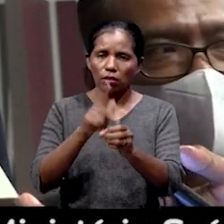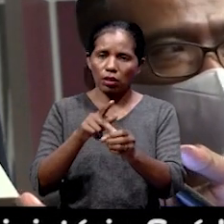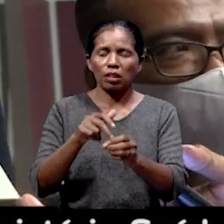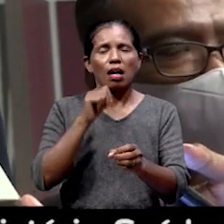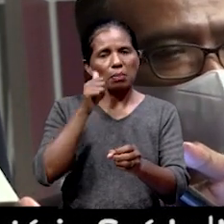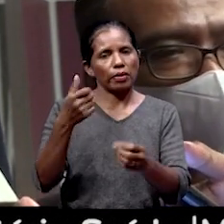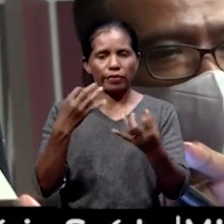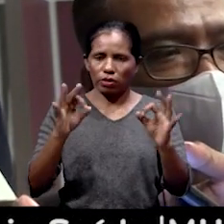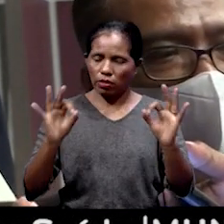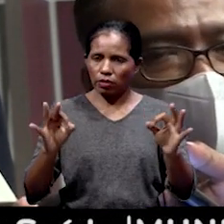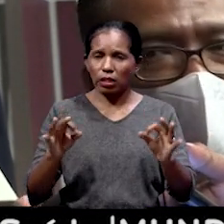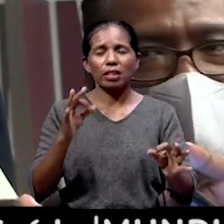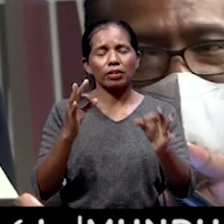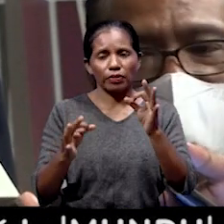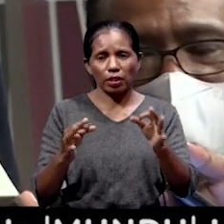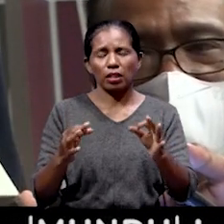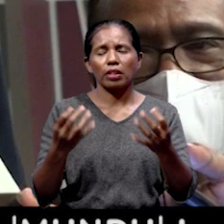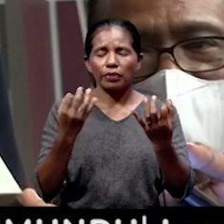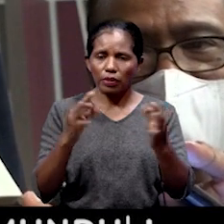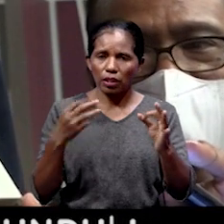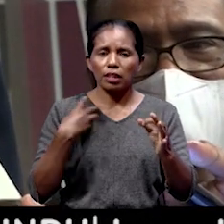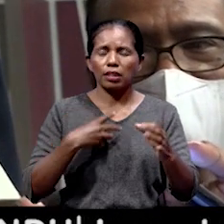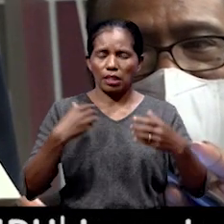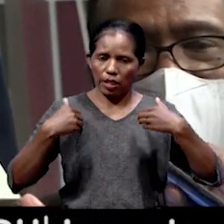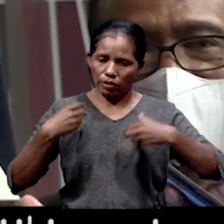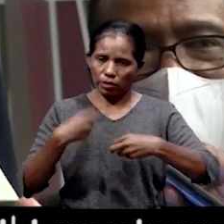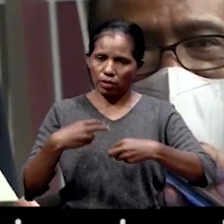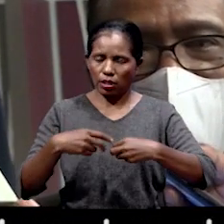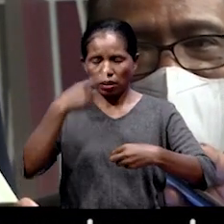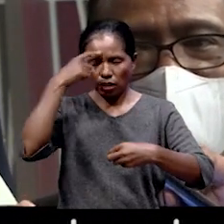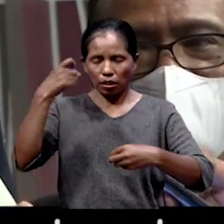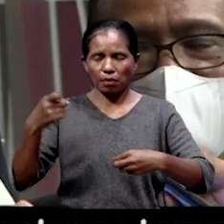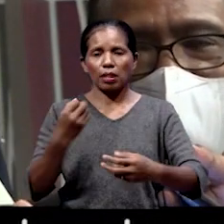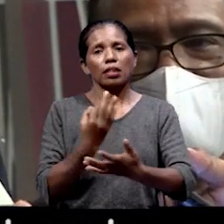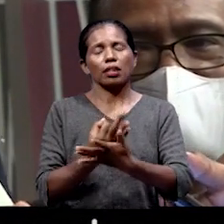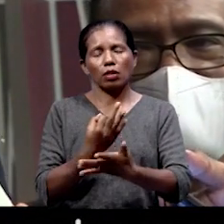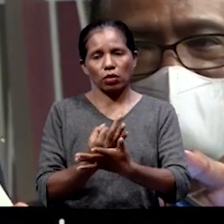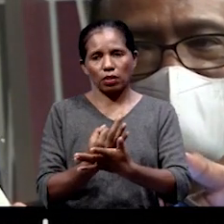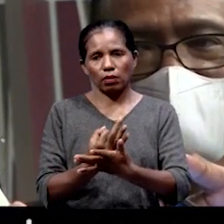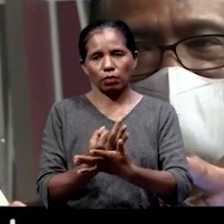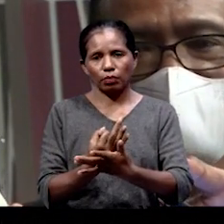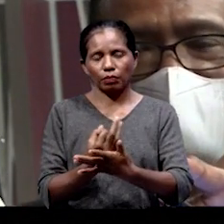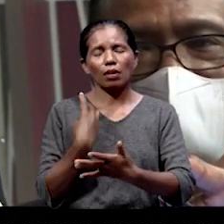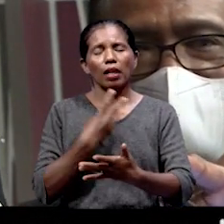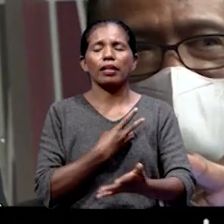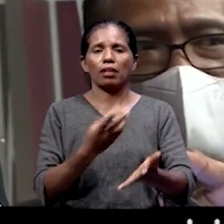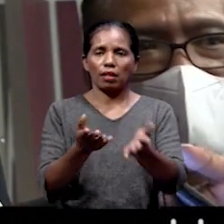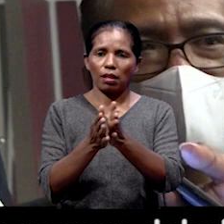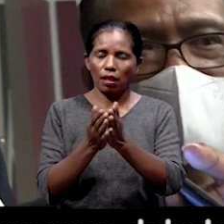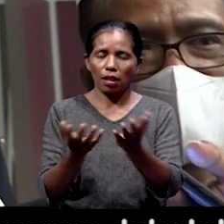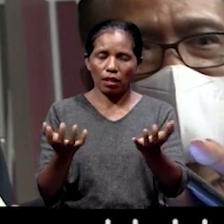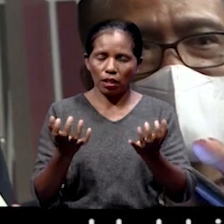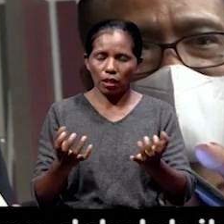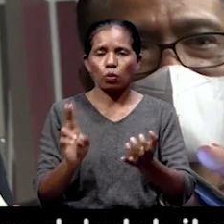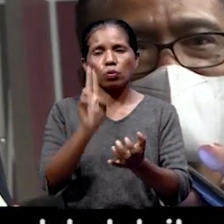hotuana. Então, sem hotu, então isso é muito crise. Também, né, isso é bem despesa, né? O osang, né? Ita hakara